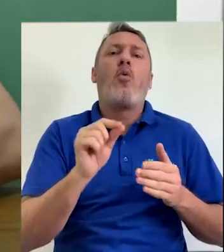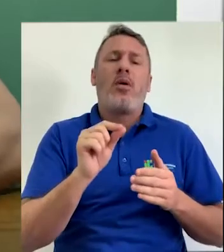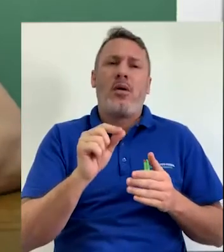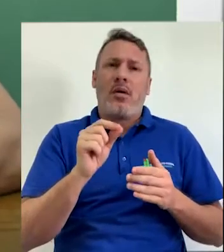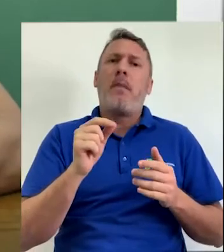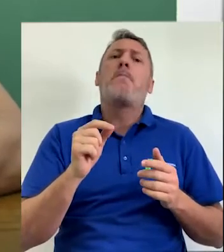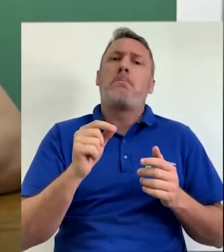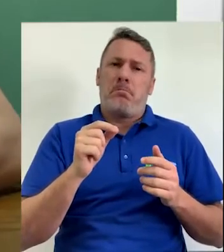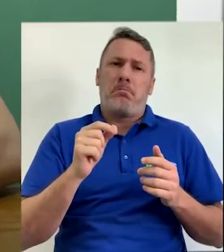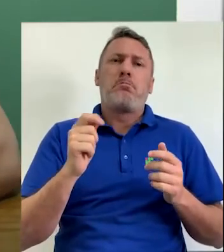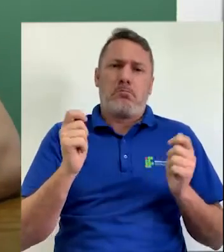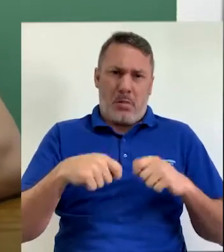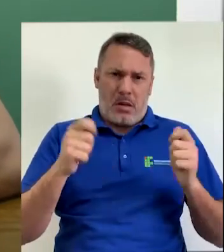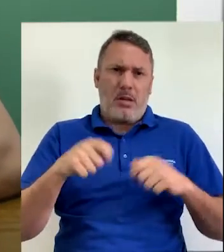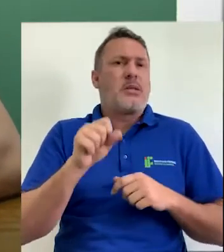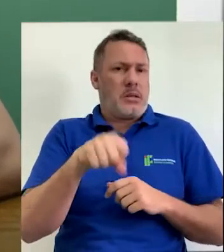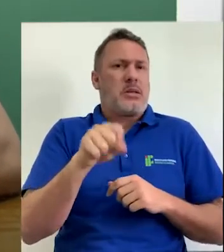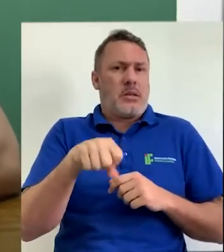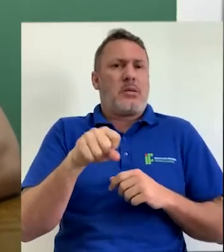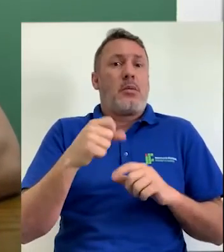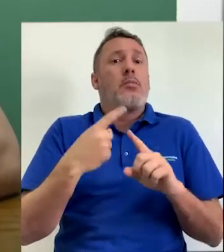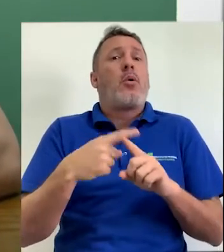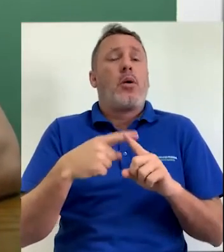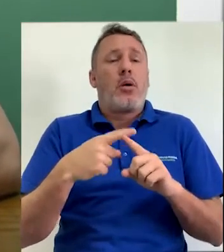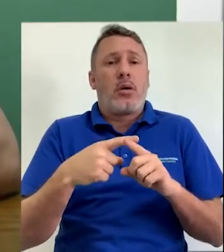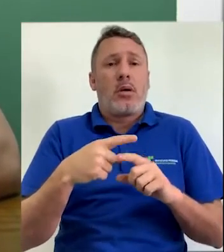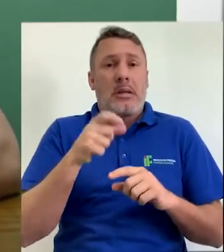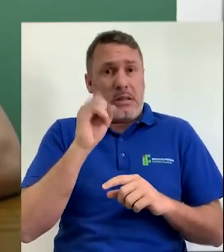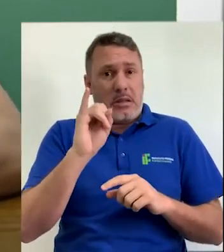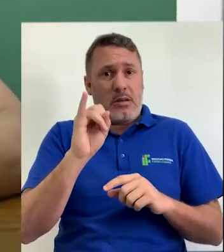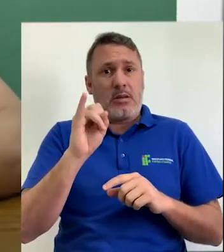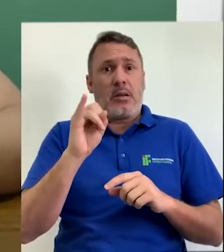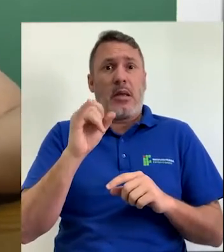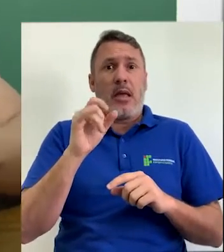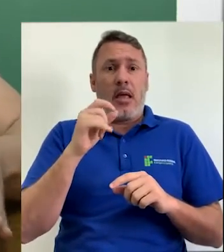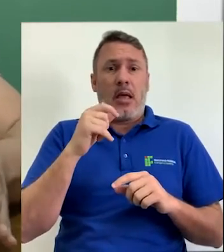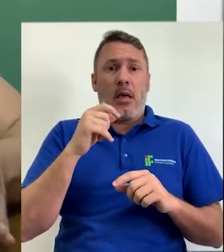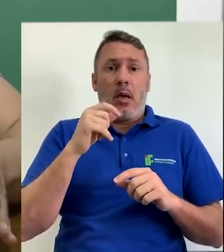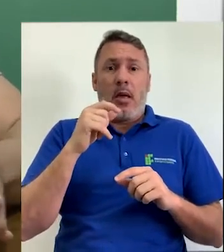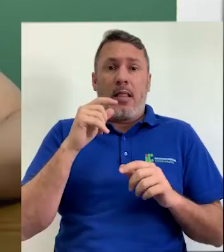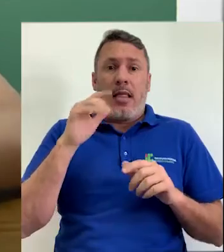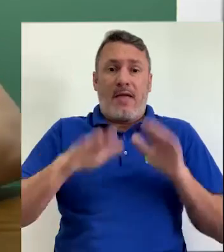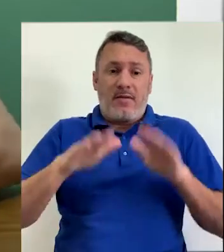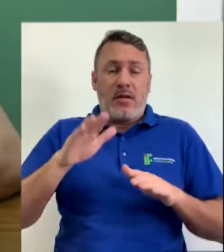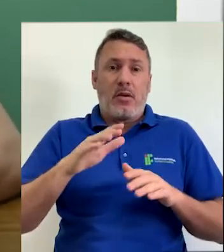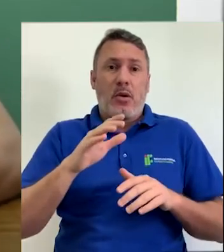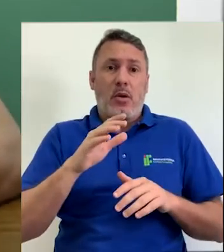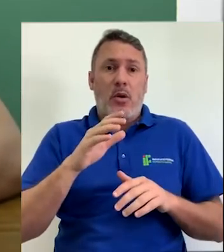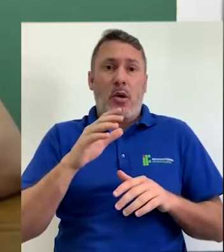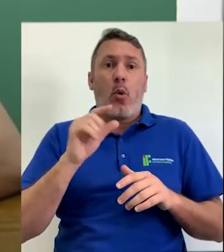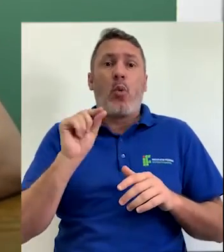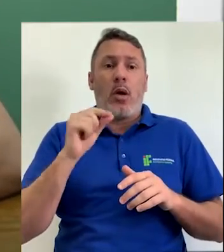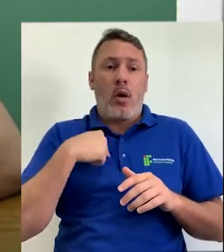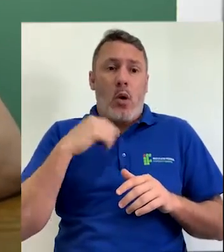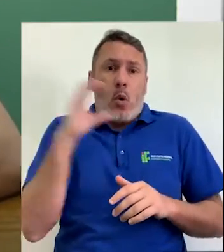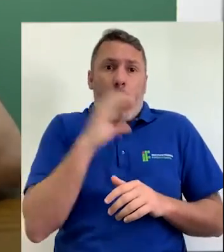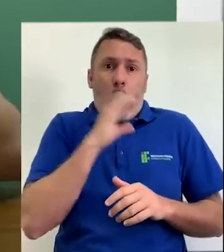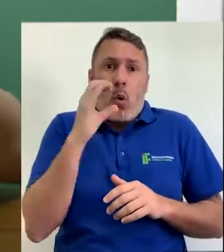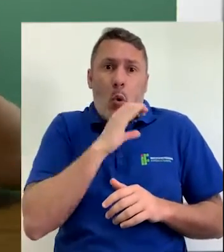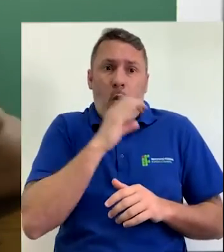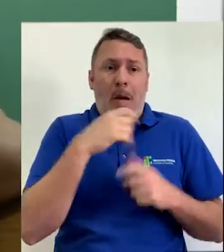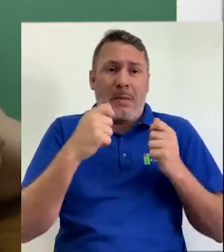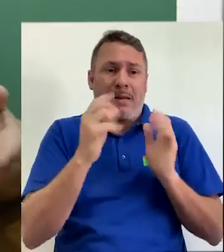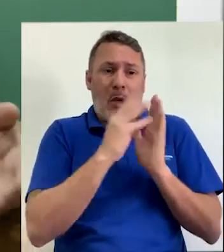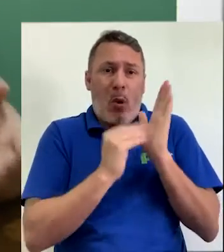render? É possível, porque se eu tentar agir com velocidade para dar conta de